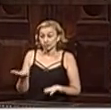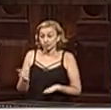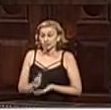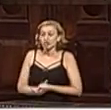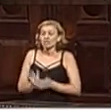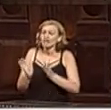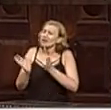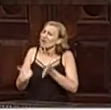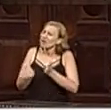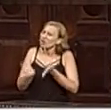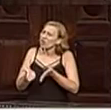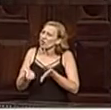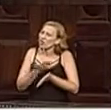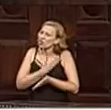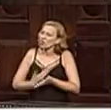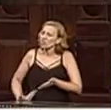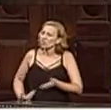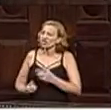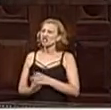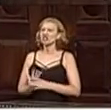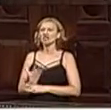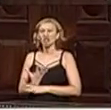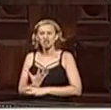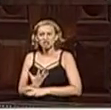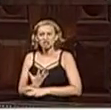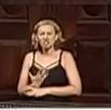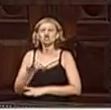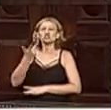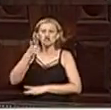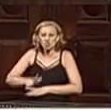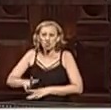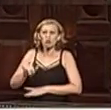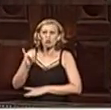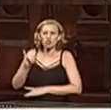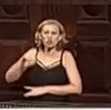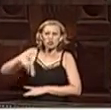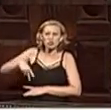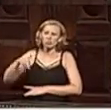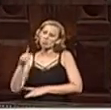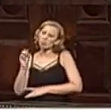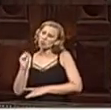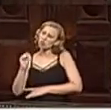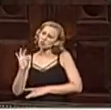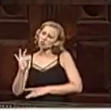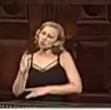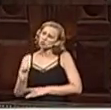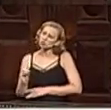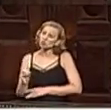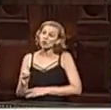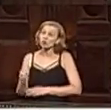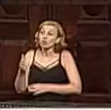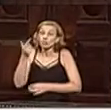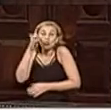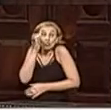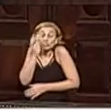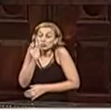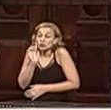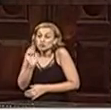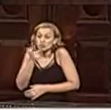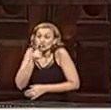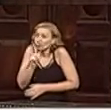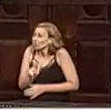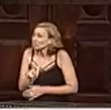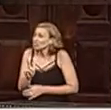E agora vem o governo criando mais imposto. É uma coisa que não entra na cabeça de ninguém. E